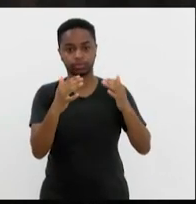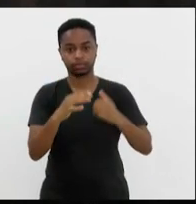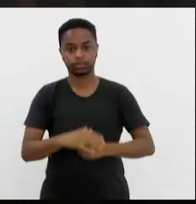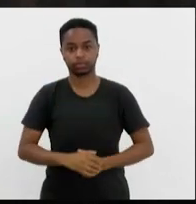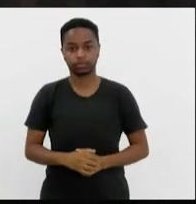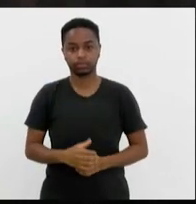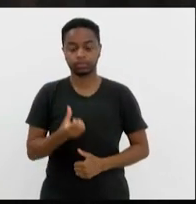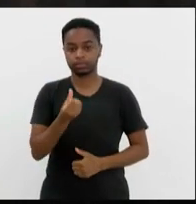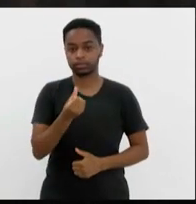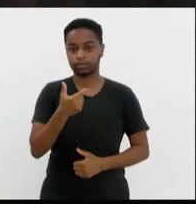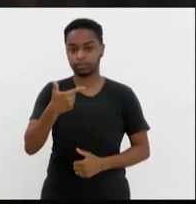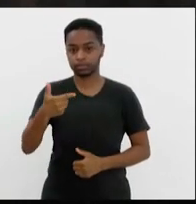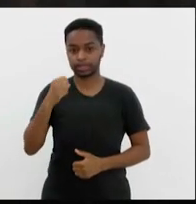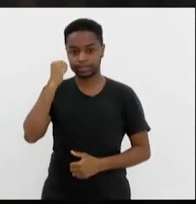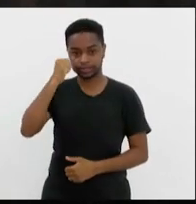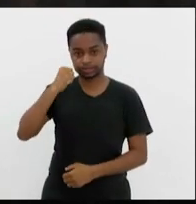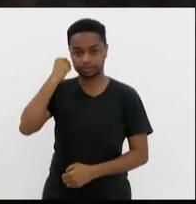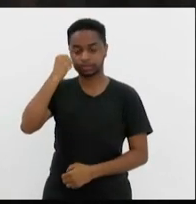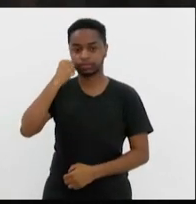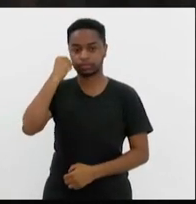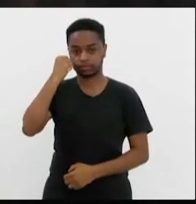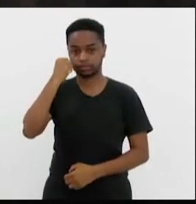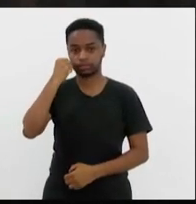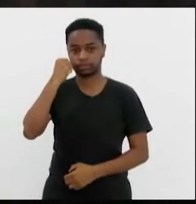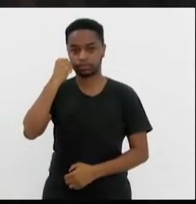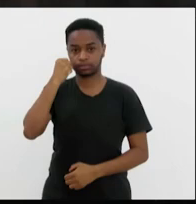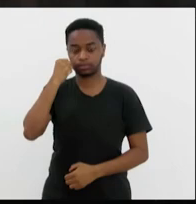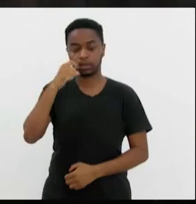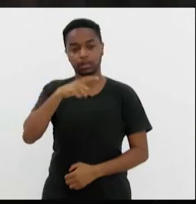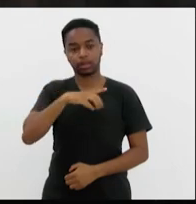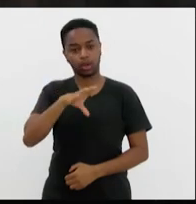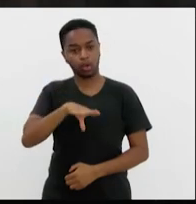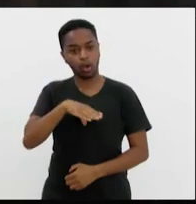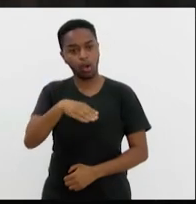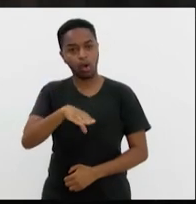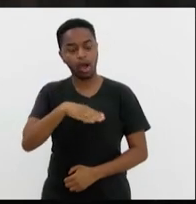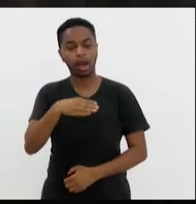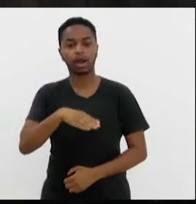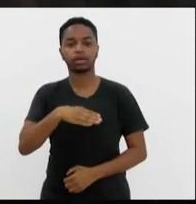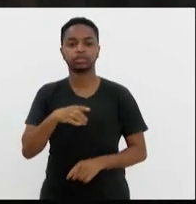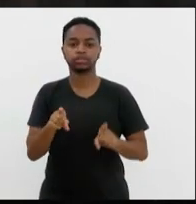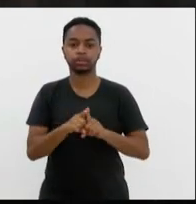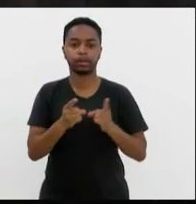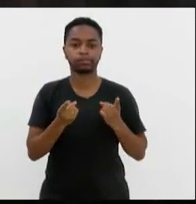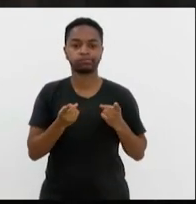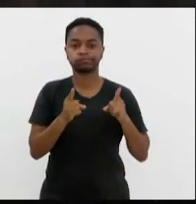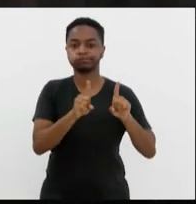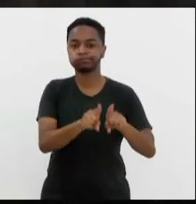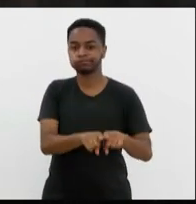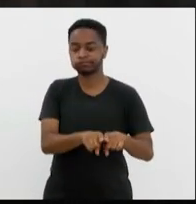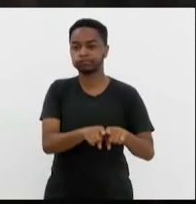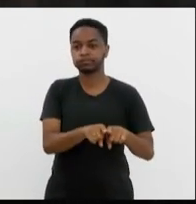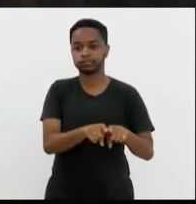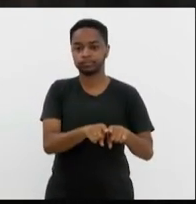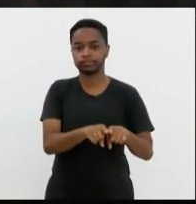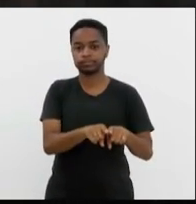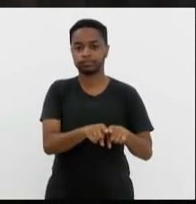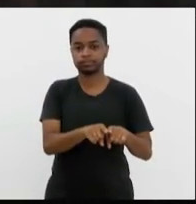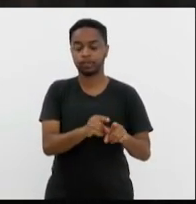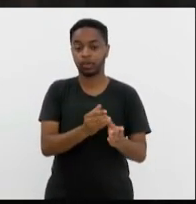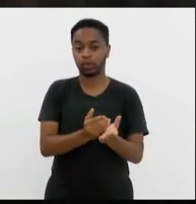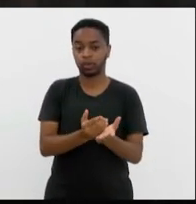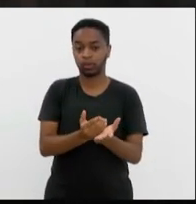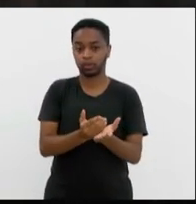aos 62 senadores que tiveram a coragem e a hombridade de dar